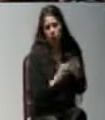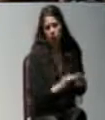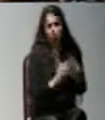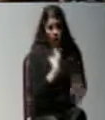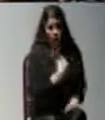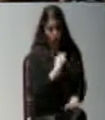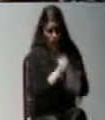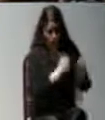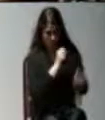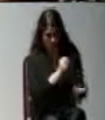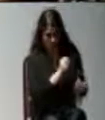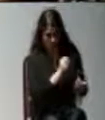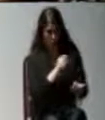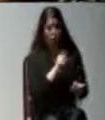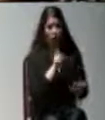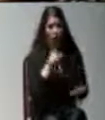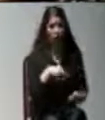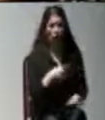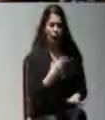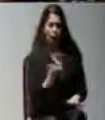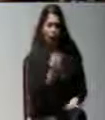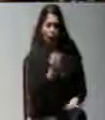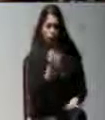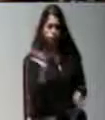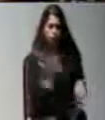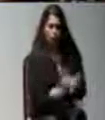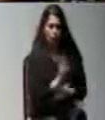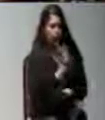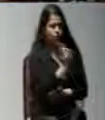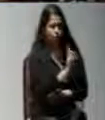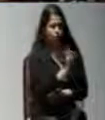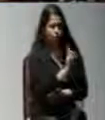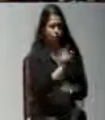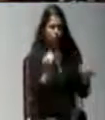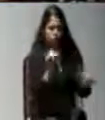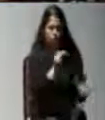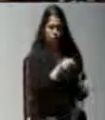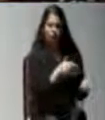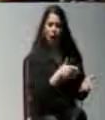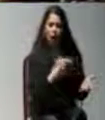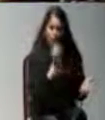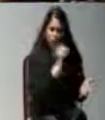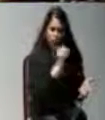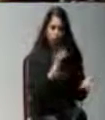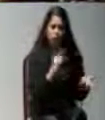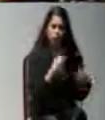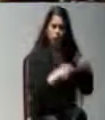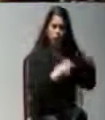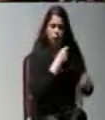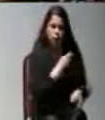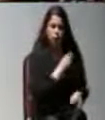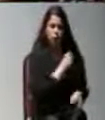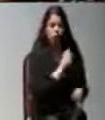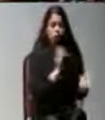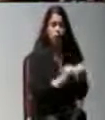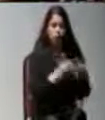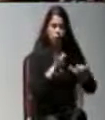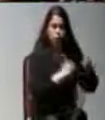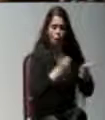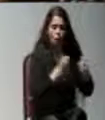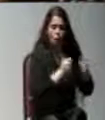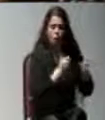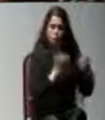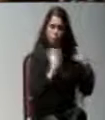considerada e a precariedade deixa de ser uma condição humana para ser a falta de qualidade necessária para estar vivo.